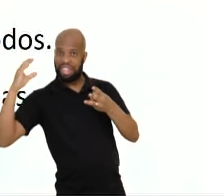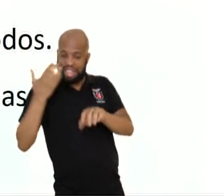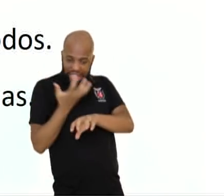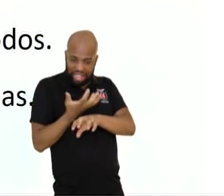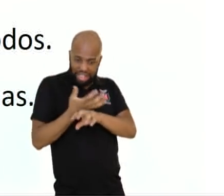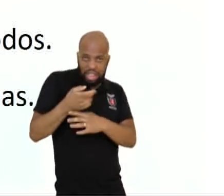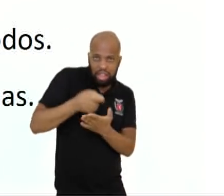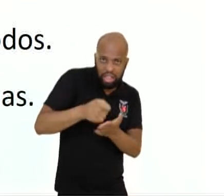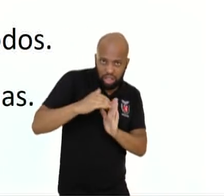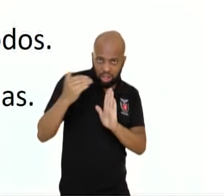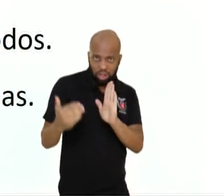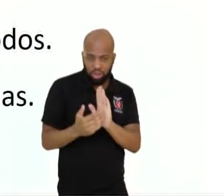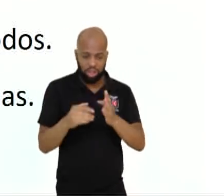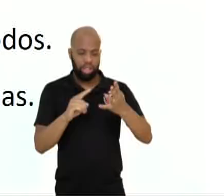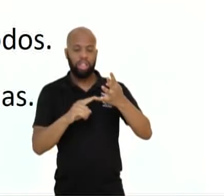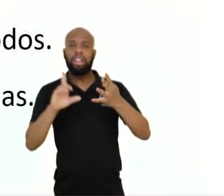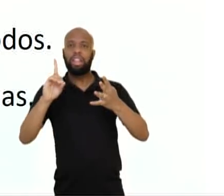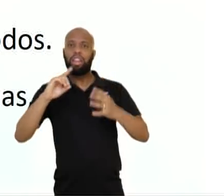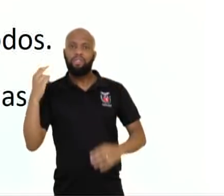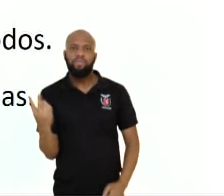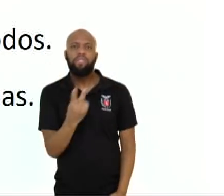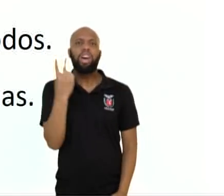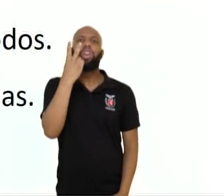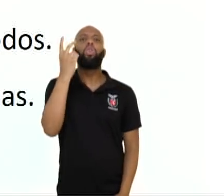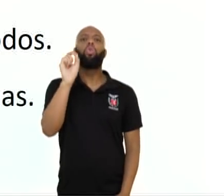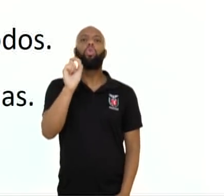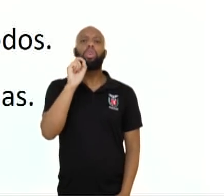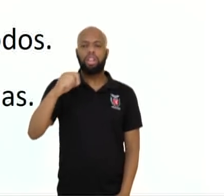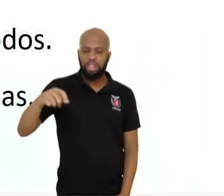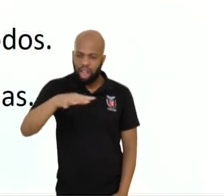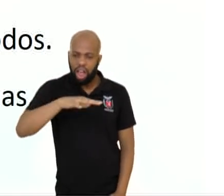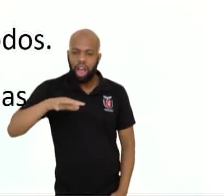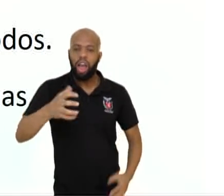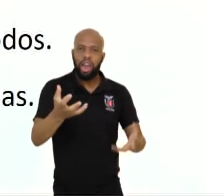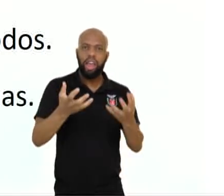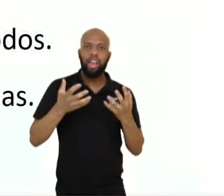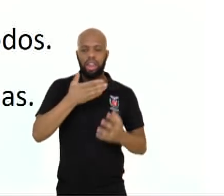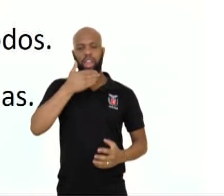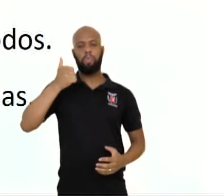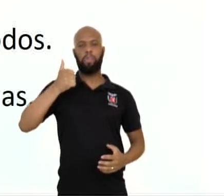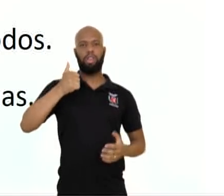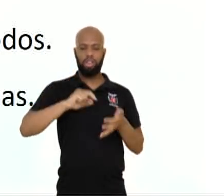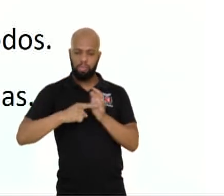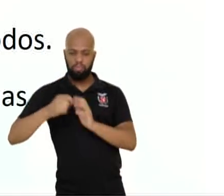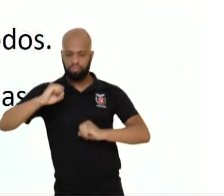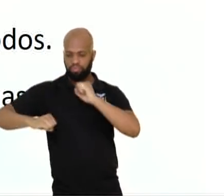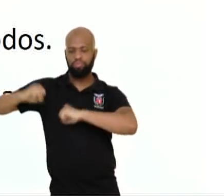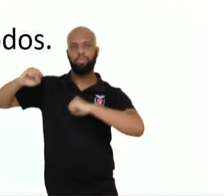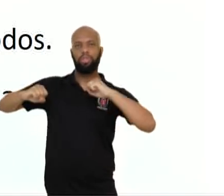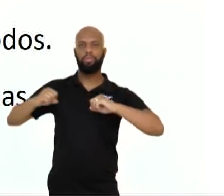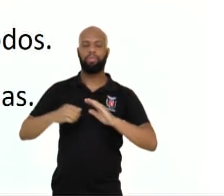para todos. Ou letra D, valorizou a área no intuito de melhorar as suas máquinas.